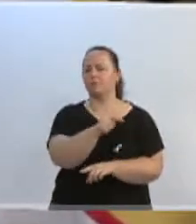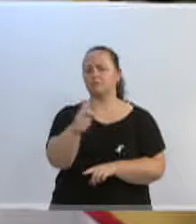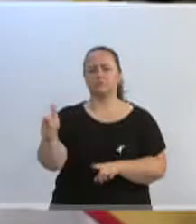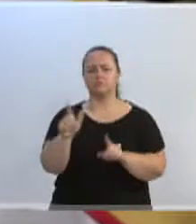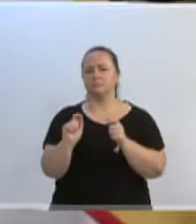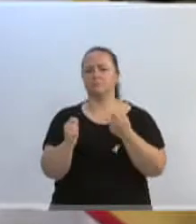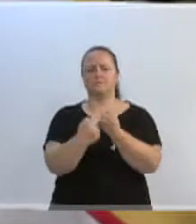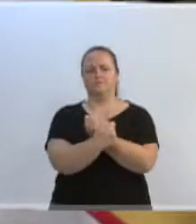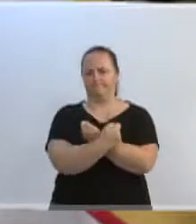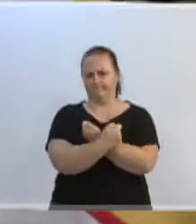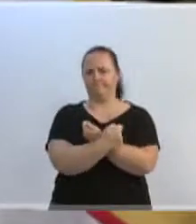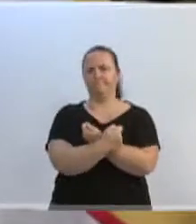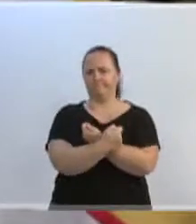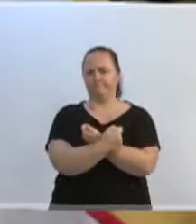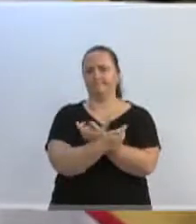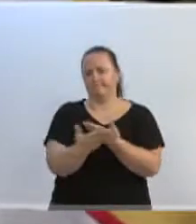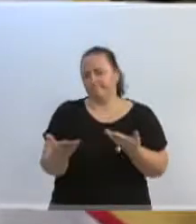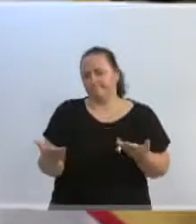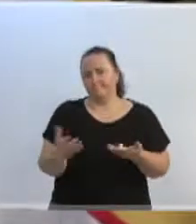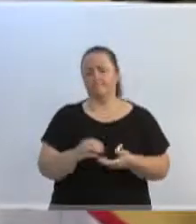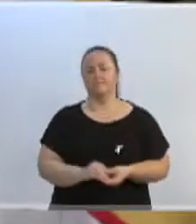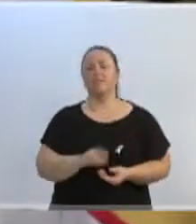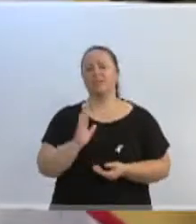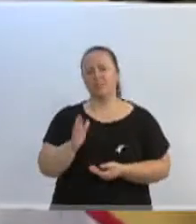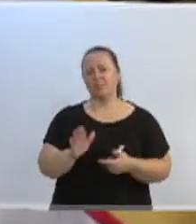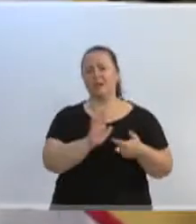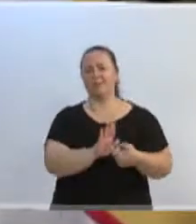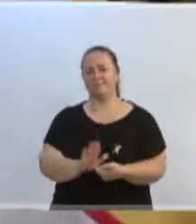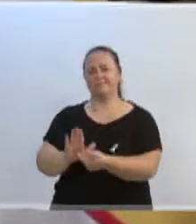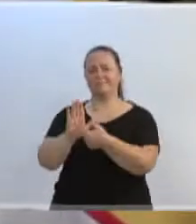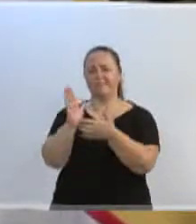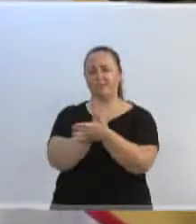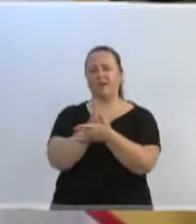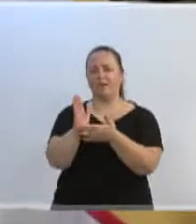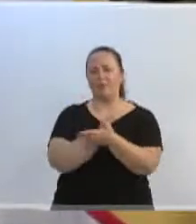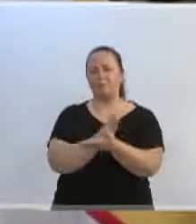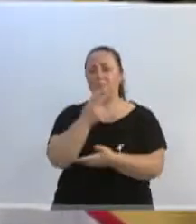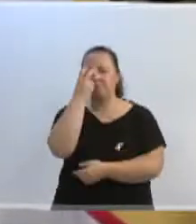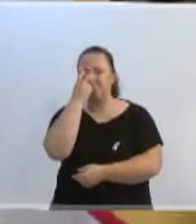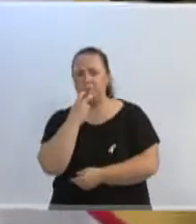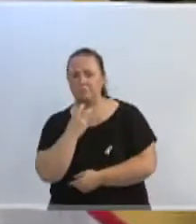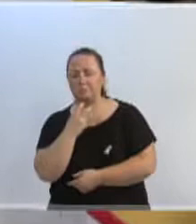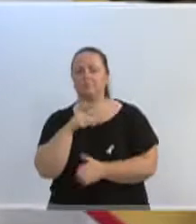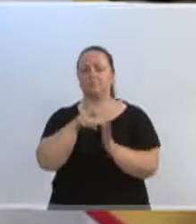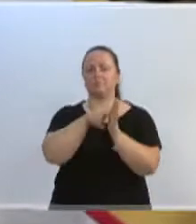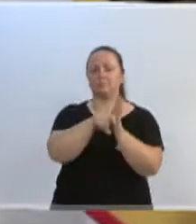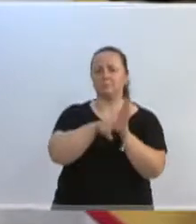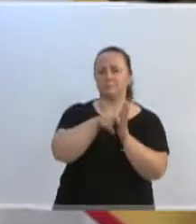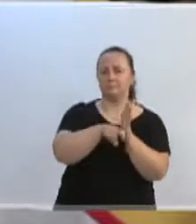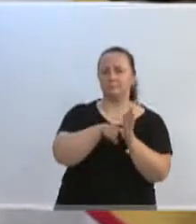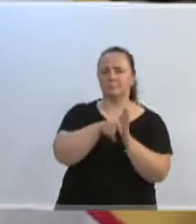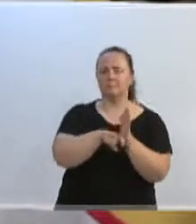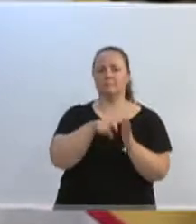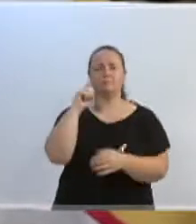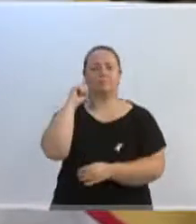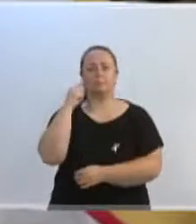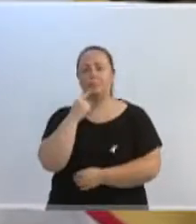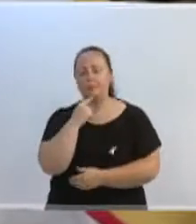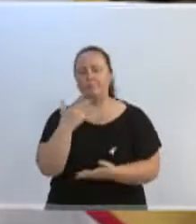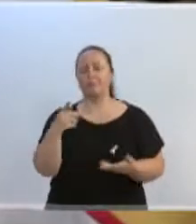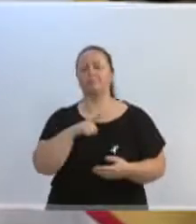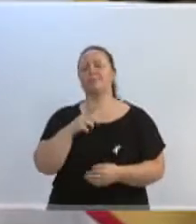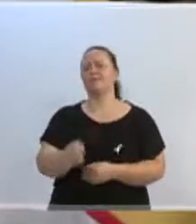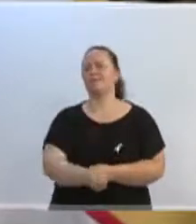são em várias situações aqui, como já foi colocado pelos colegas vereadores, deficiência visual, deficiência física, deficiência auditiva, são